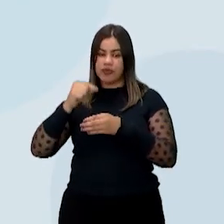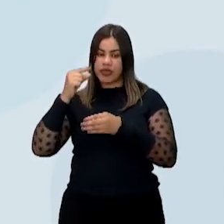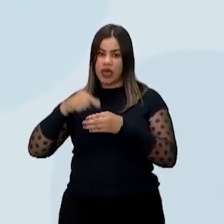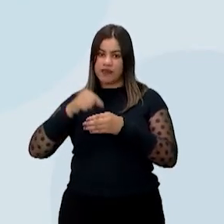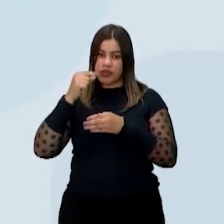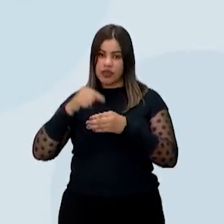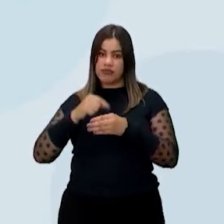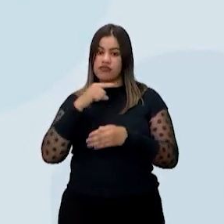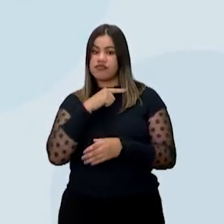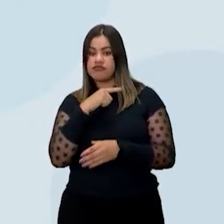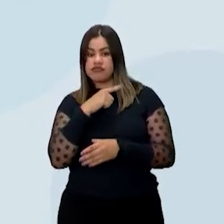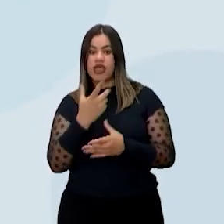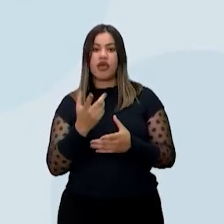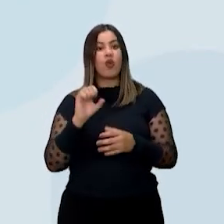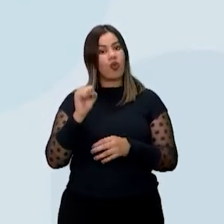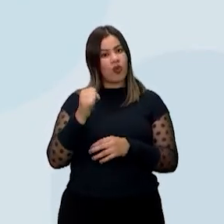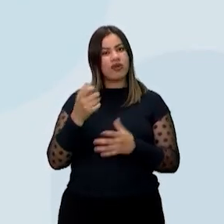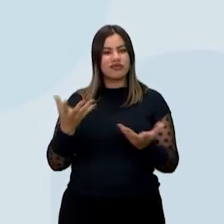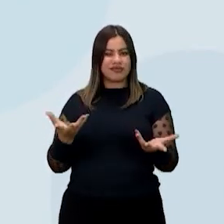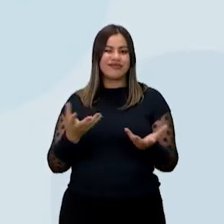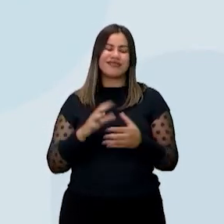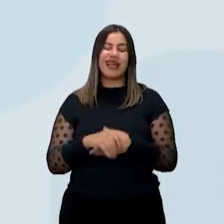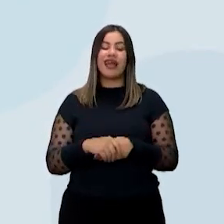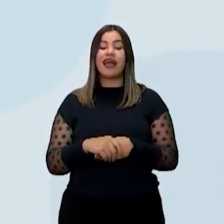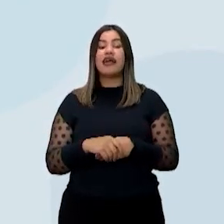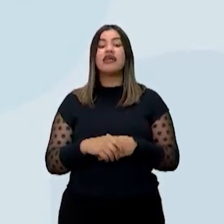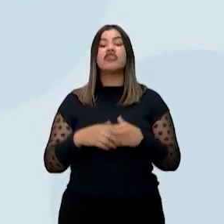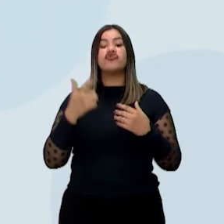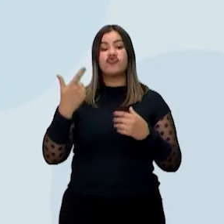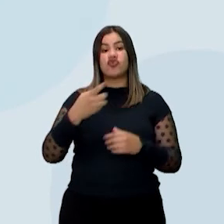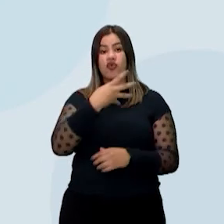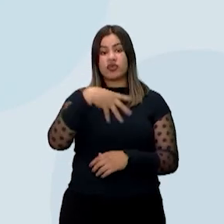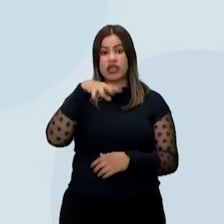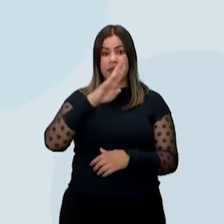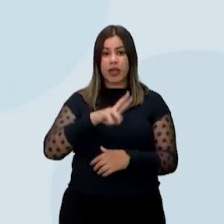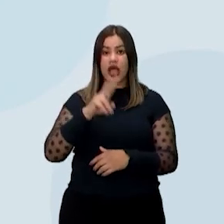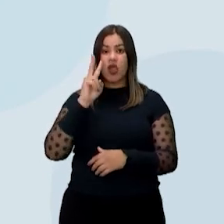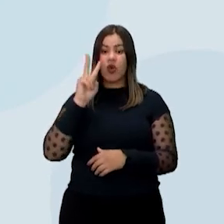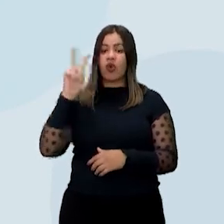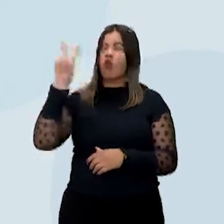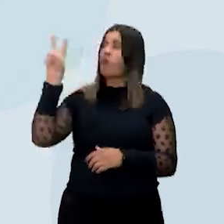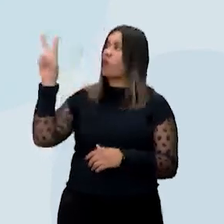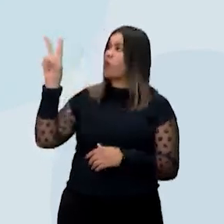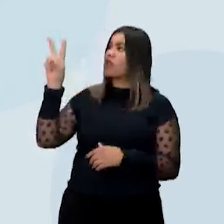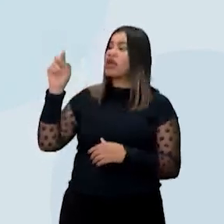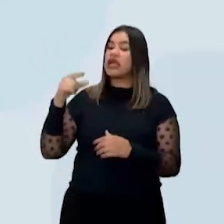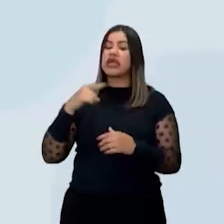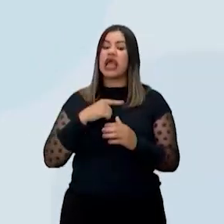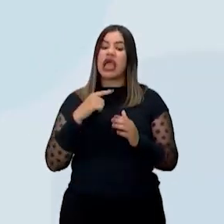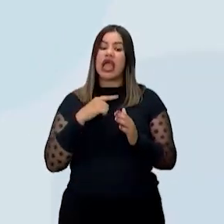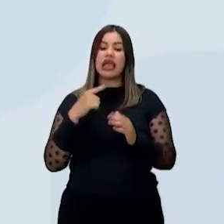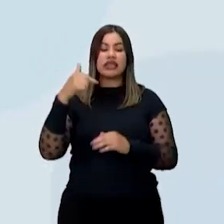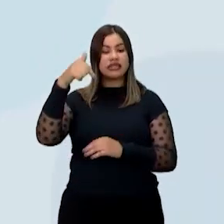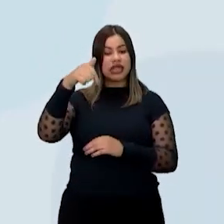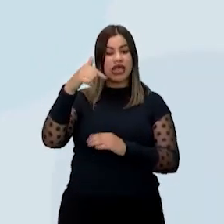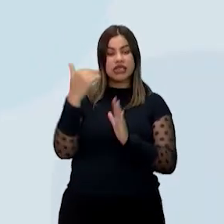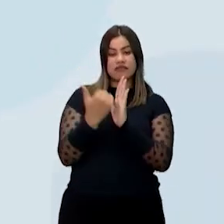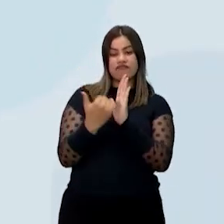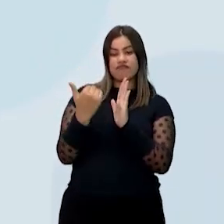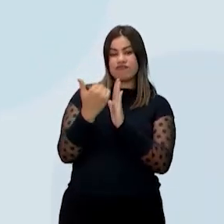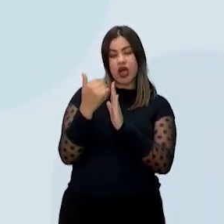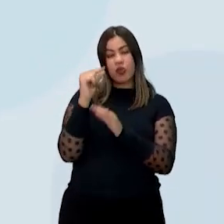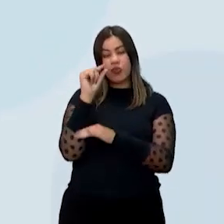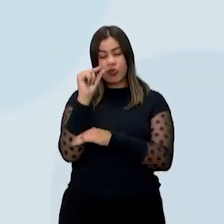8 salgadinhos, tá certo? E eu também posso olhar para a tabela, que é um pouquinho a mais, né, de 7. Ou